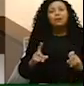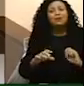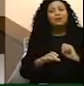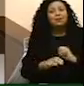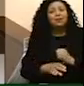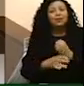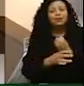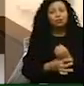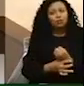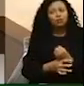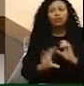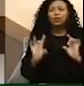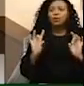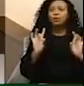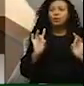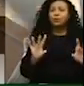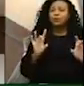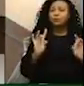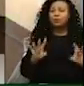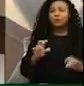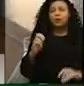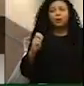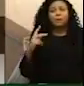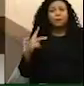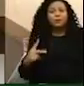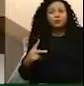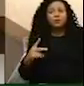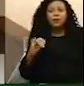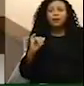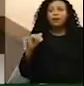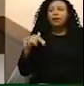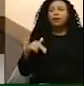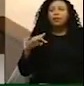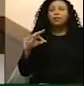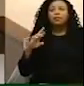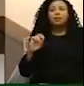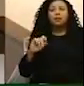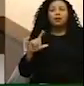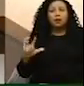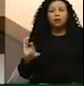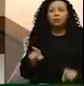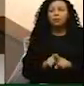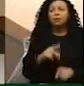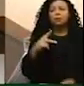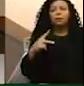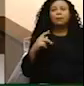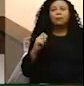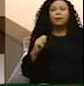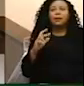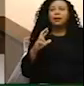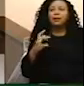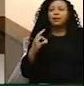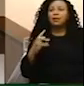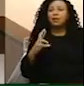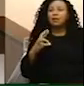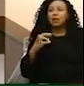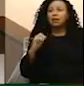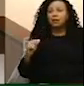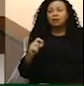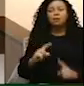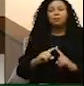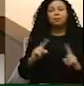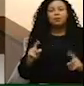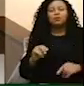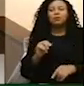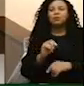Garantir um privilégio de uma aposentadoria integral e paritária não resguarda ninguém de acidentes no trabalho, não resguarda